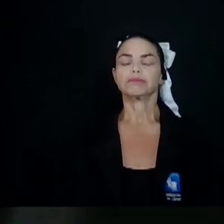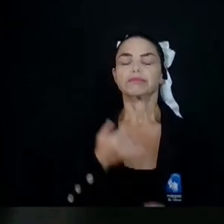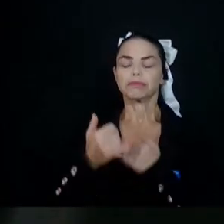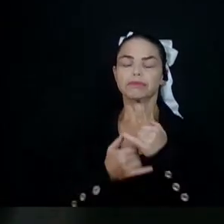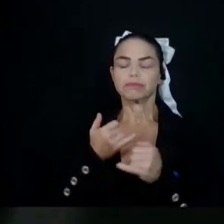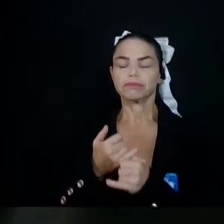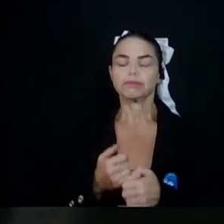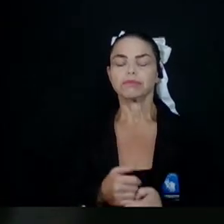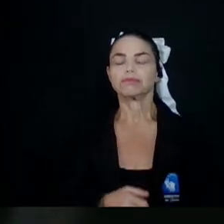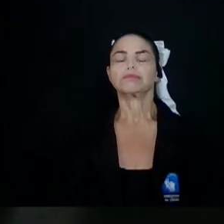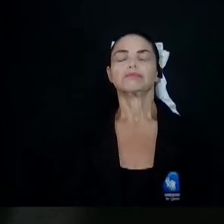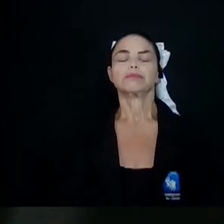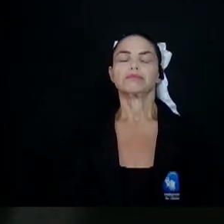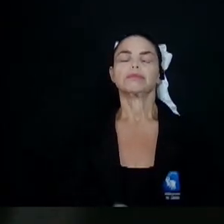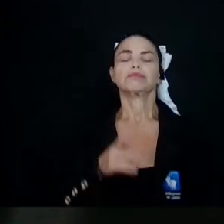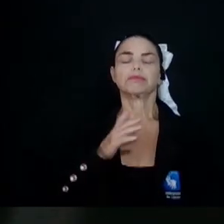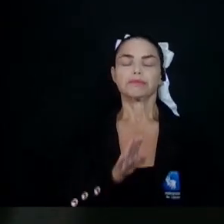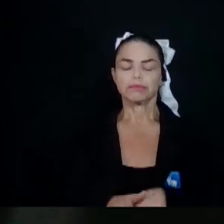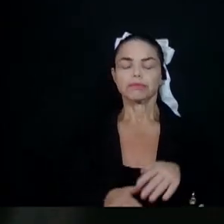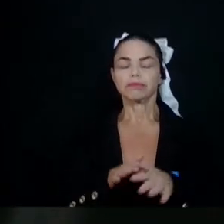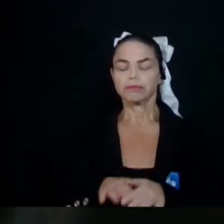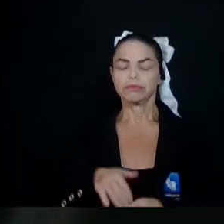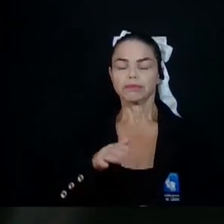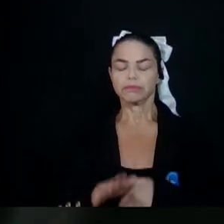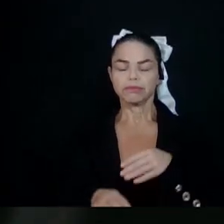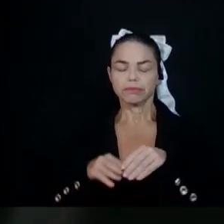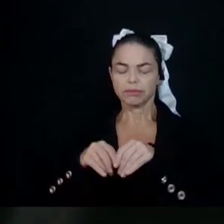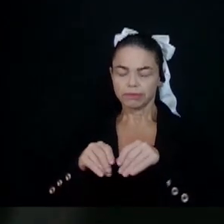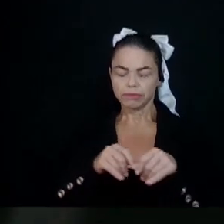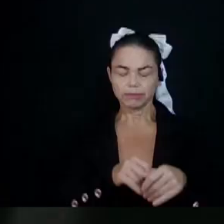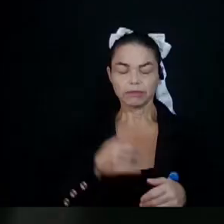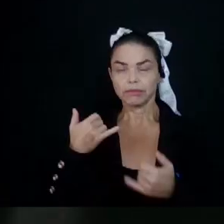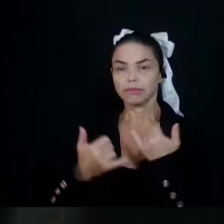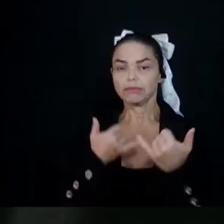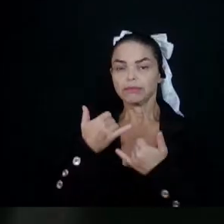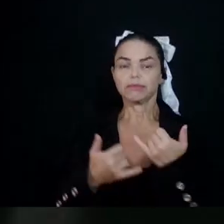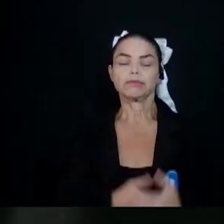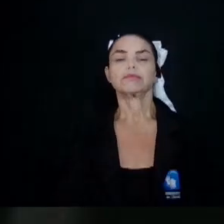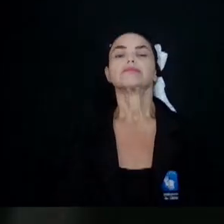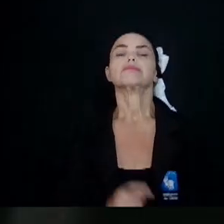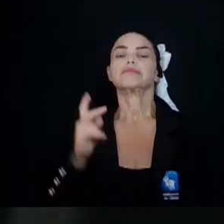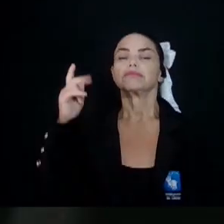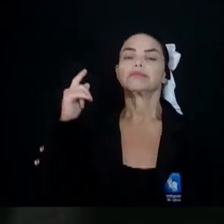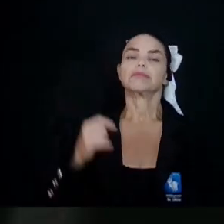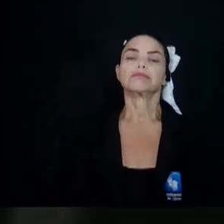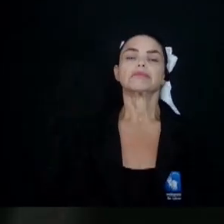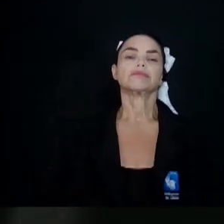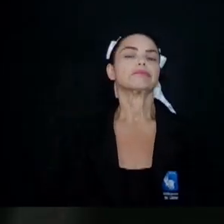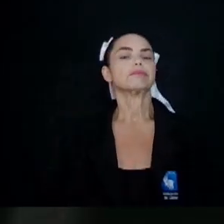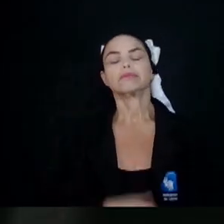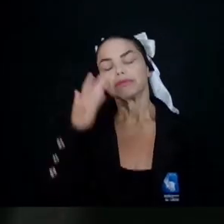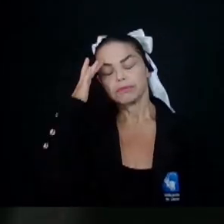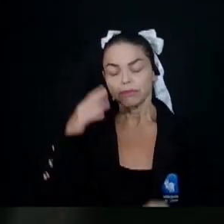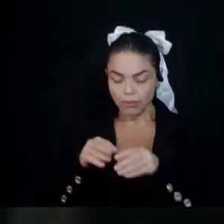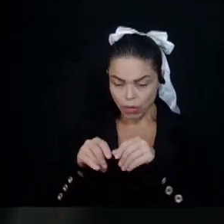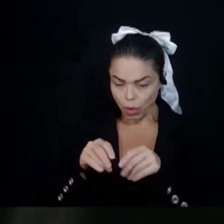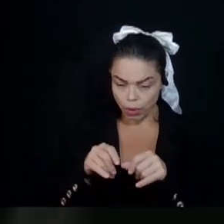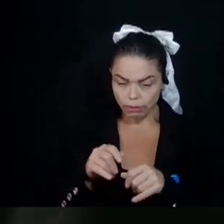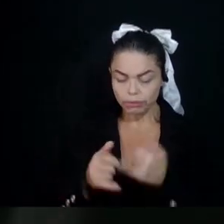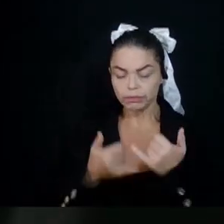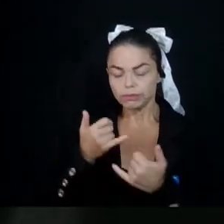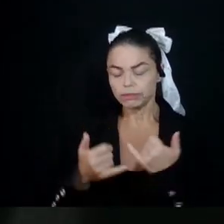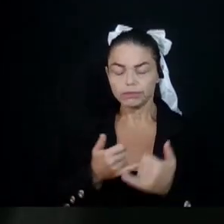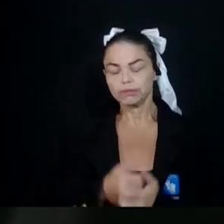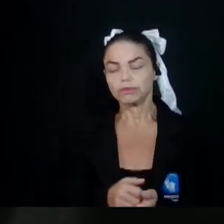no chão, né? Andar descalço, brincar na terra. Quanto tempo? Tem criança que não sabe nem o que é, né? Brincar na terra, fazer um bolinho de